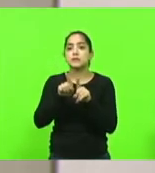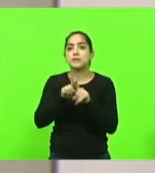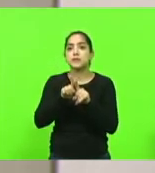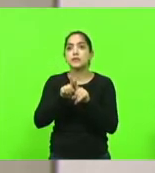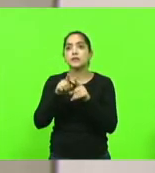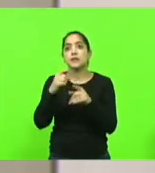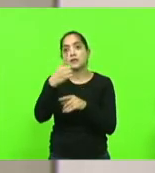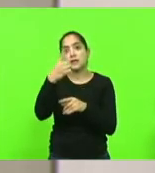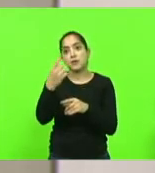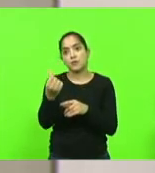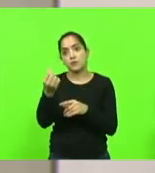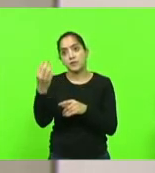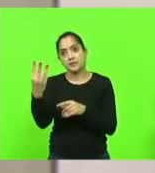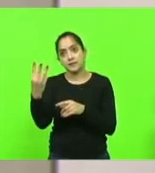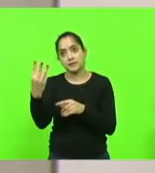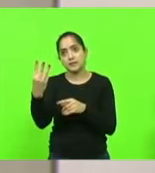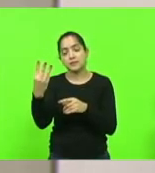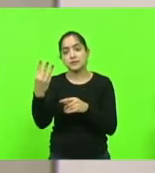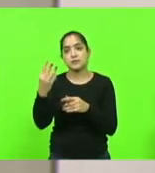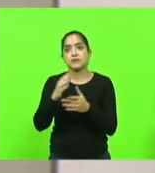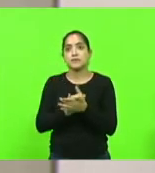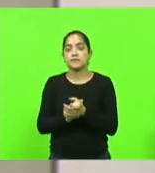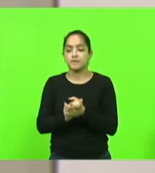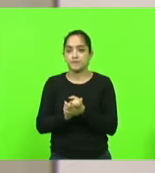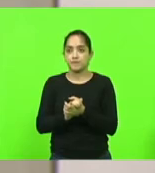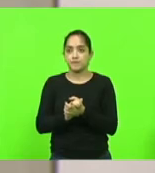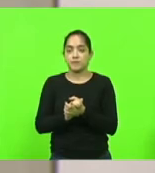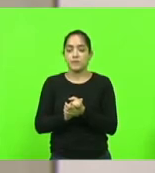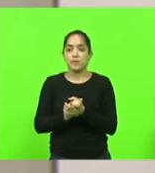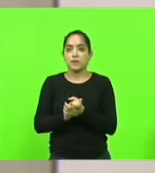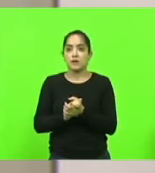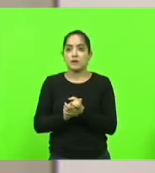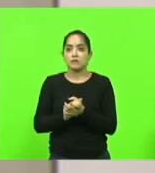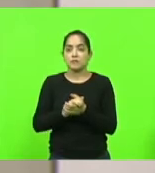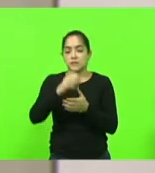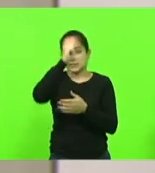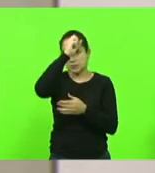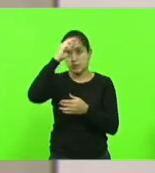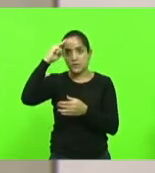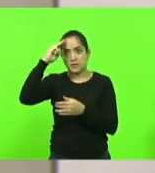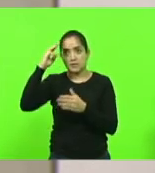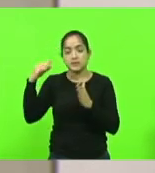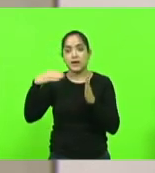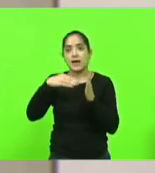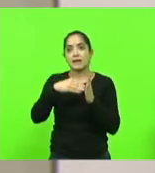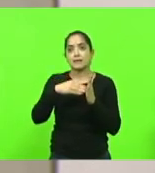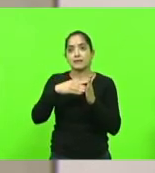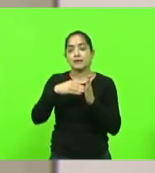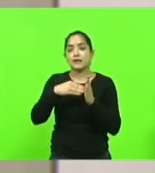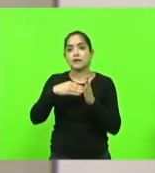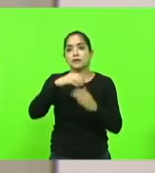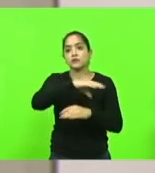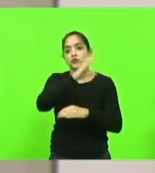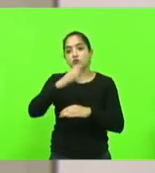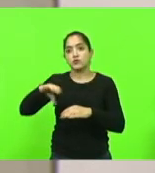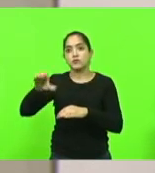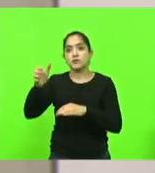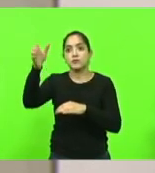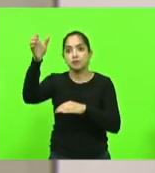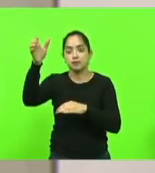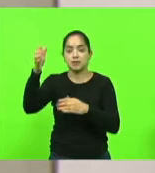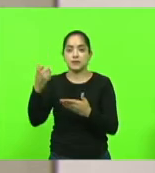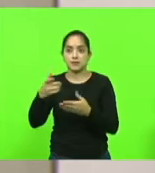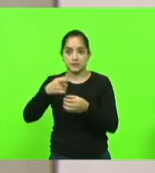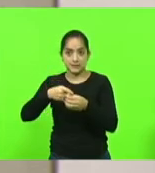a 163, trecho de São Miguel do Oeste até Dionísio Cerqueira. E mais,